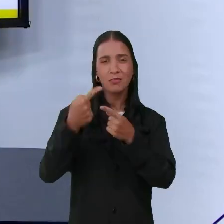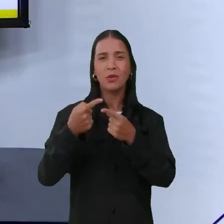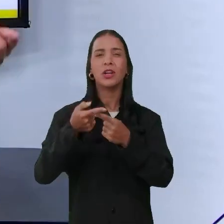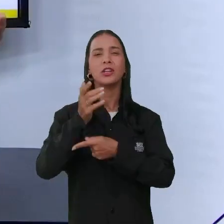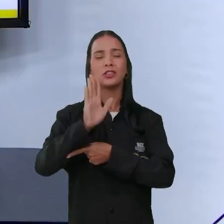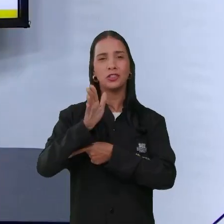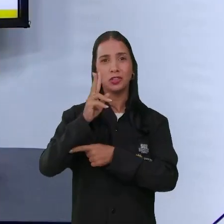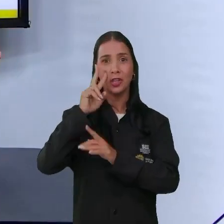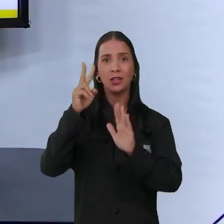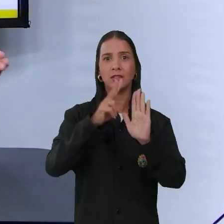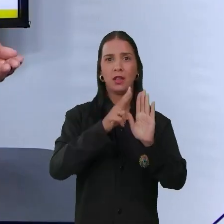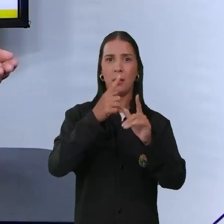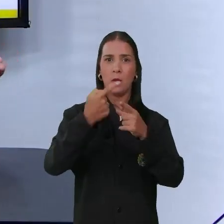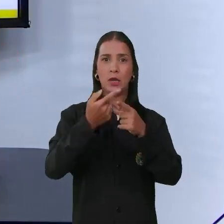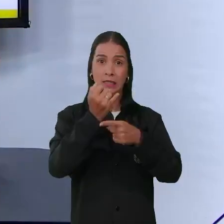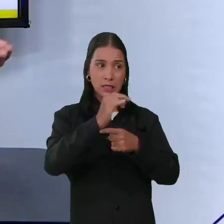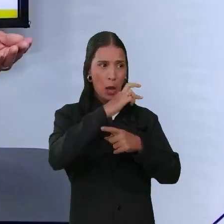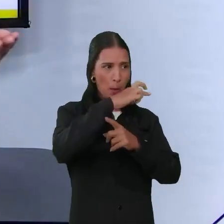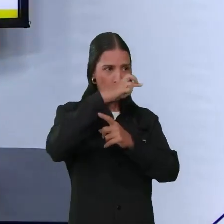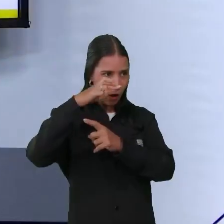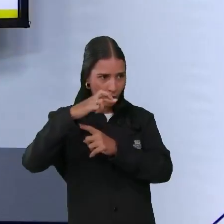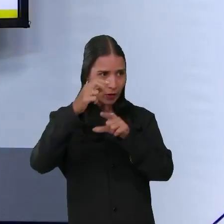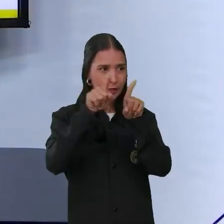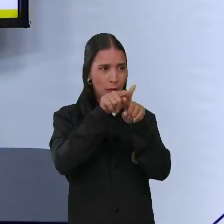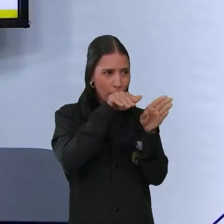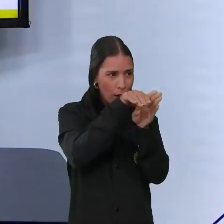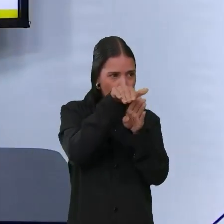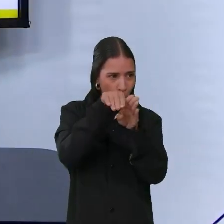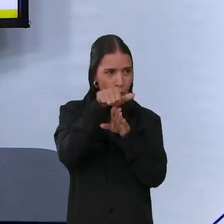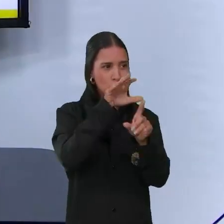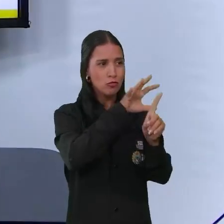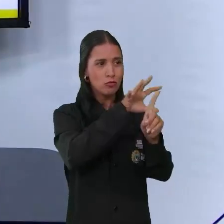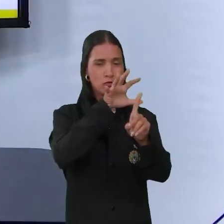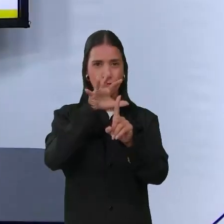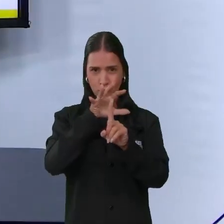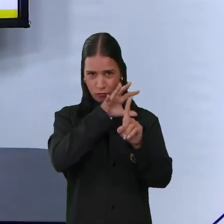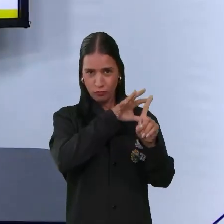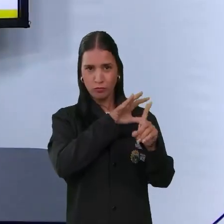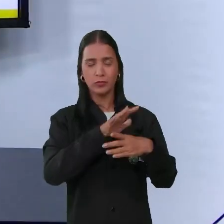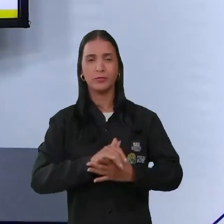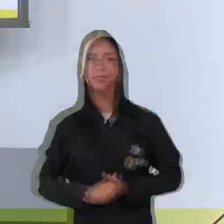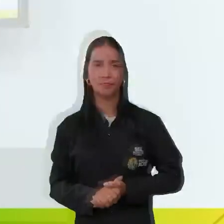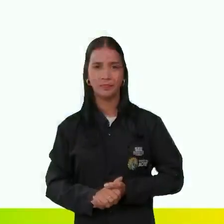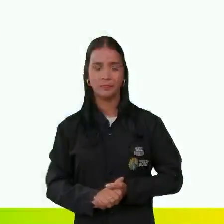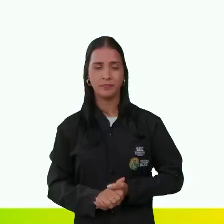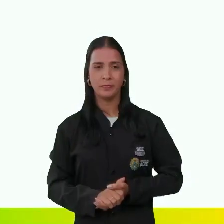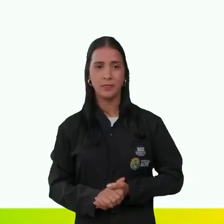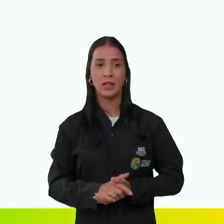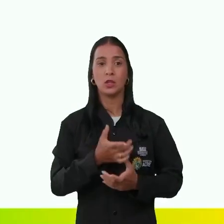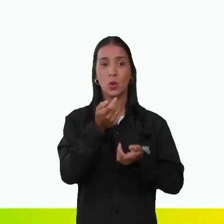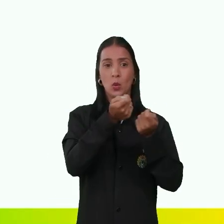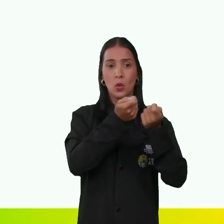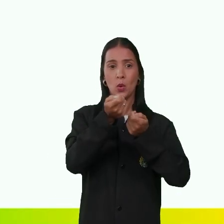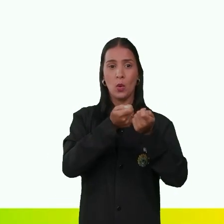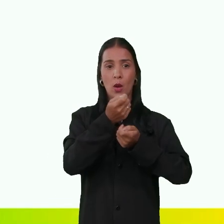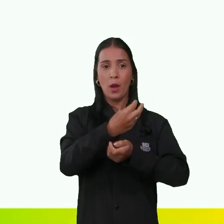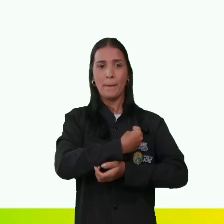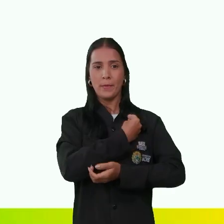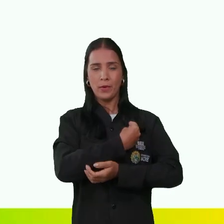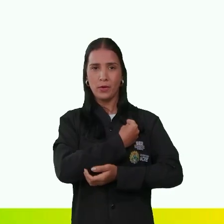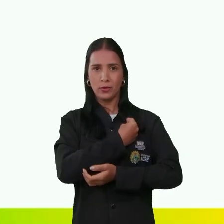uma manipulação sobre a vida da gente. Bom, então, num primeiro momento, controle da vida. Então,